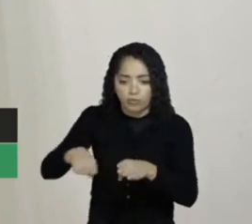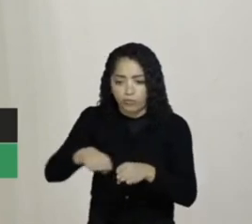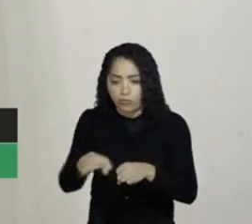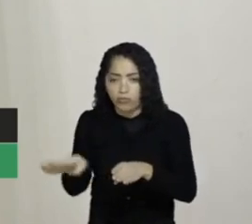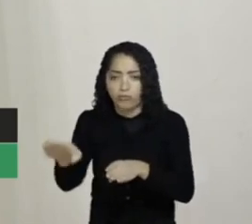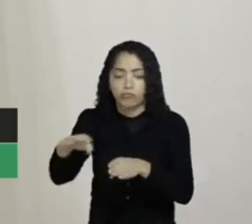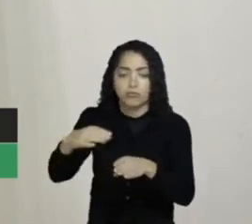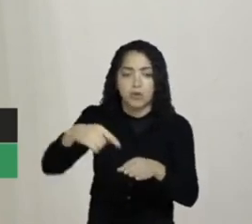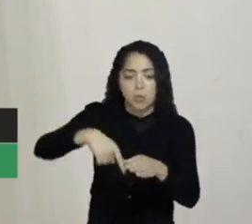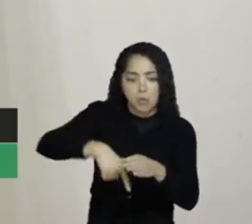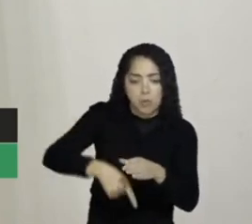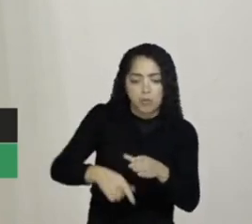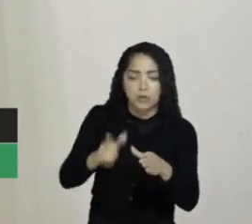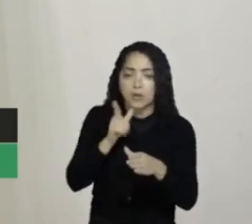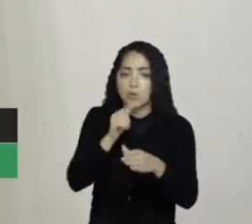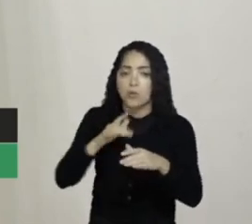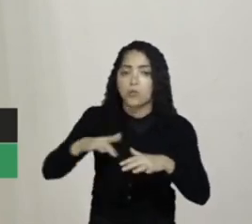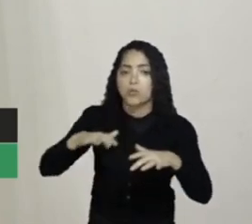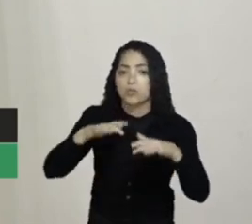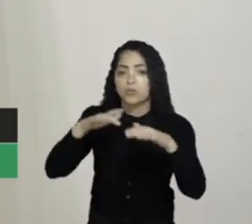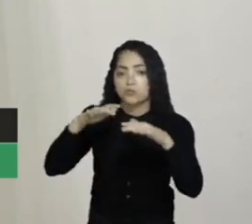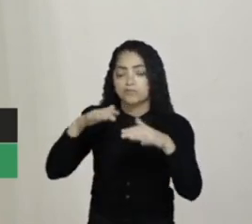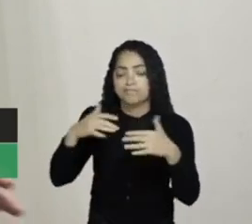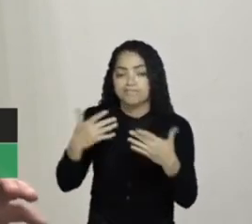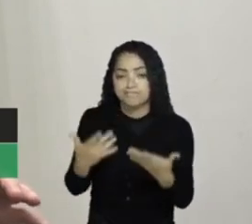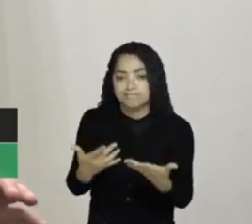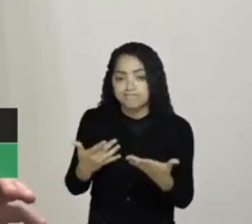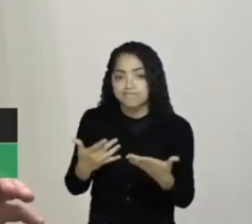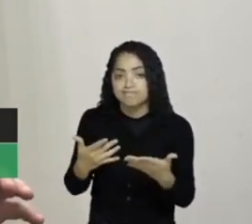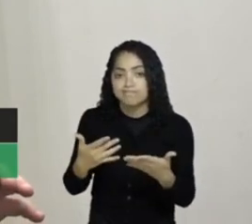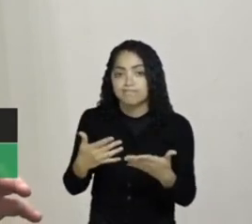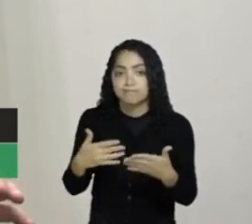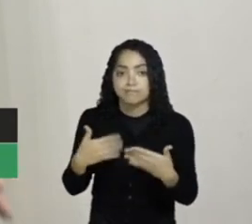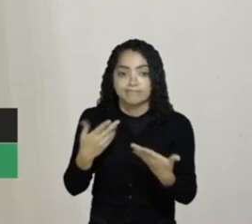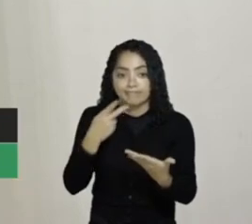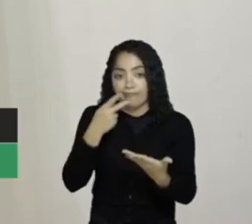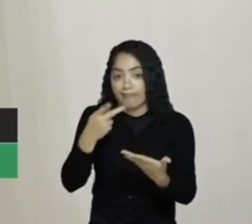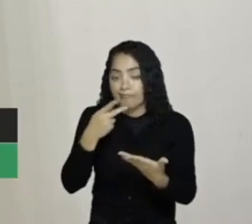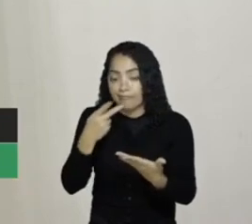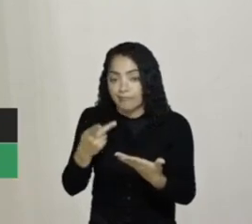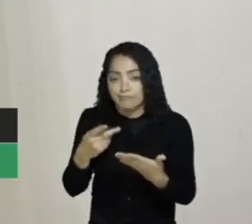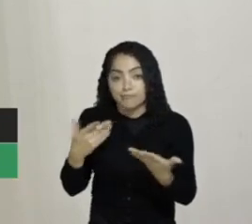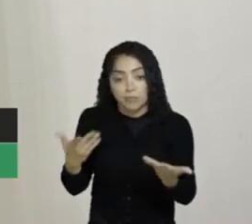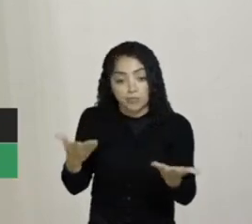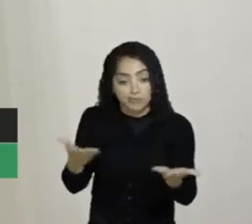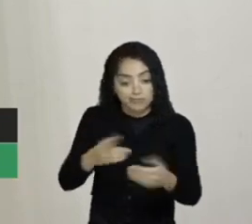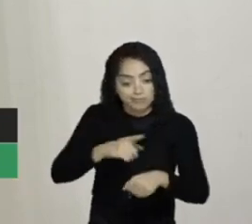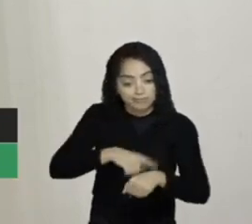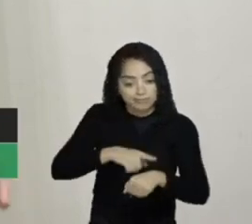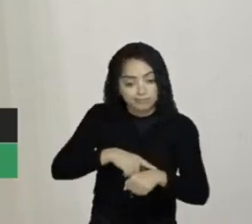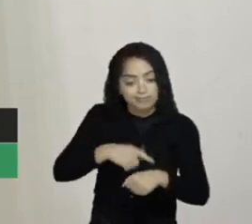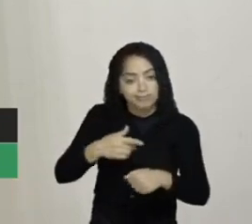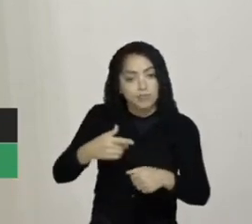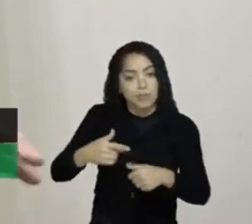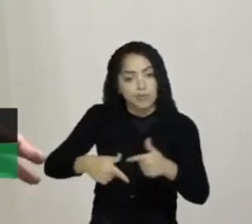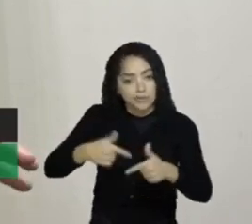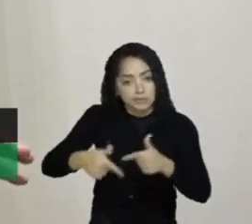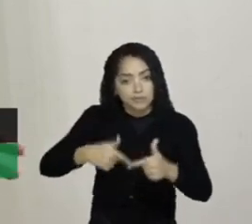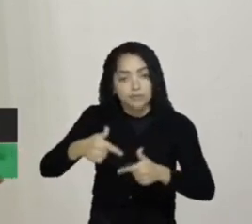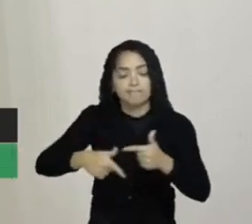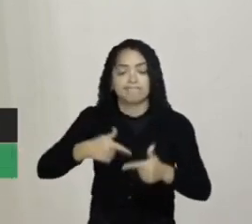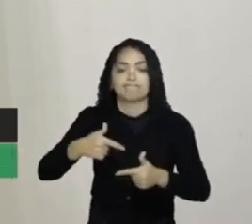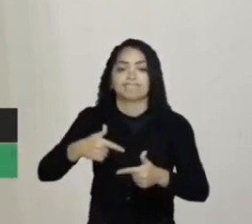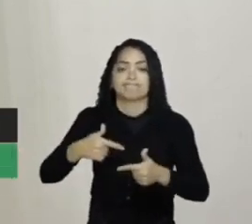dos buracos e das chuvas então não há mais o que se falar agora é hora de trabalhar então a expectativa Nossa é